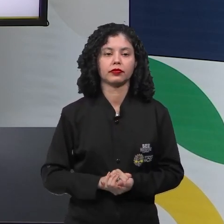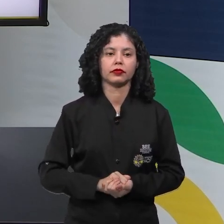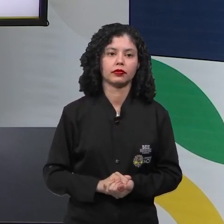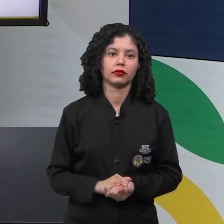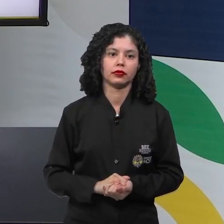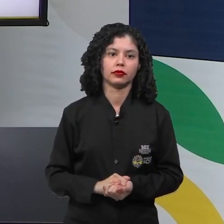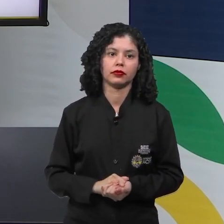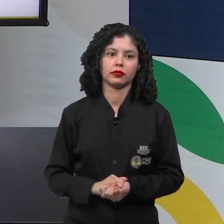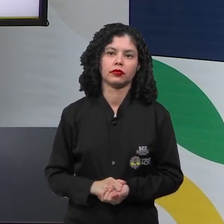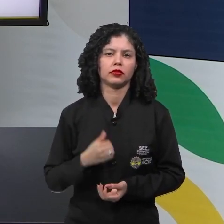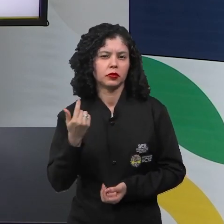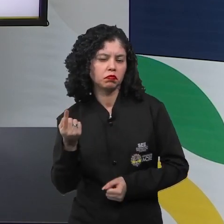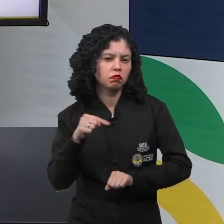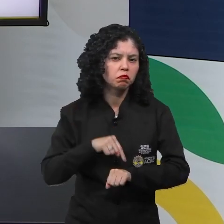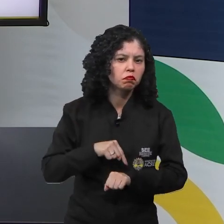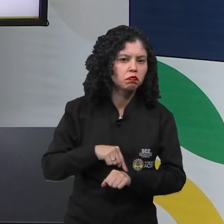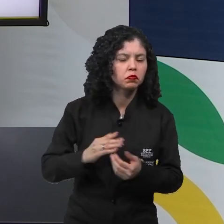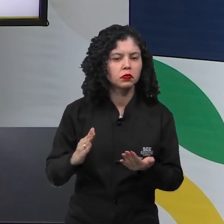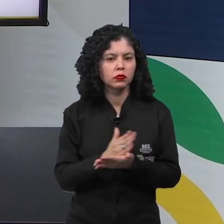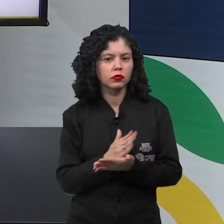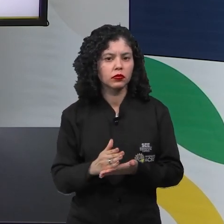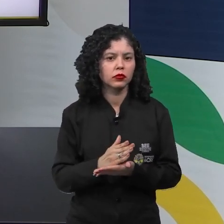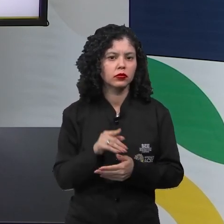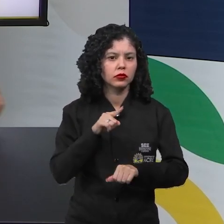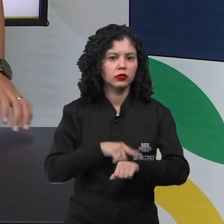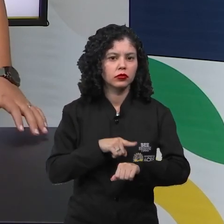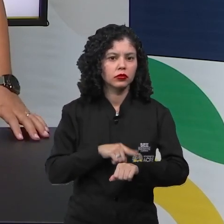que daqui a algum tempo vai aparecer